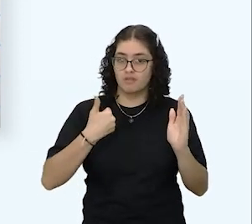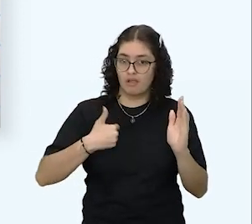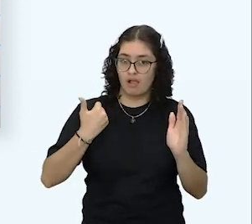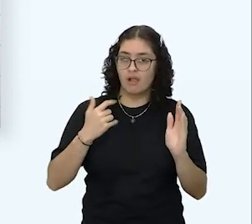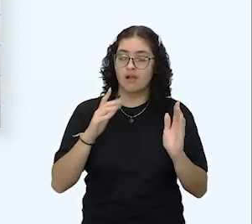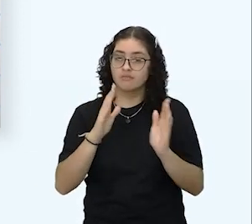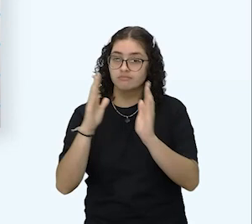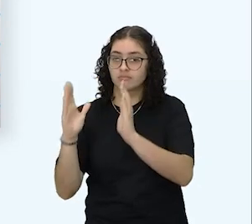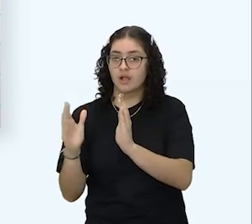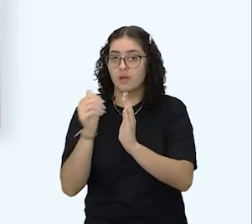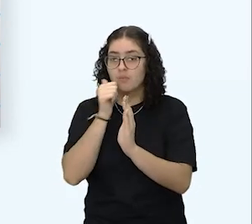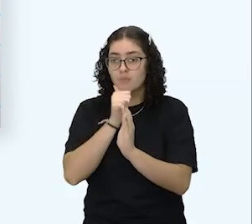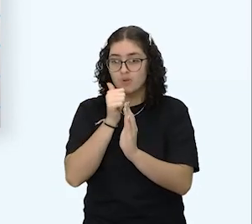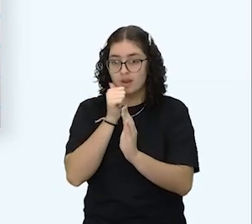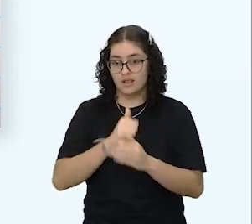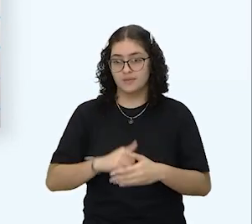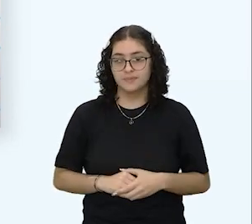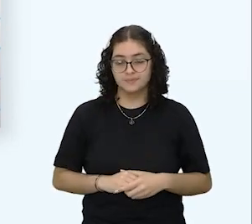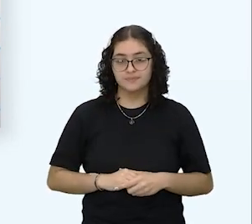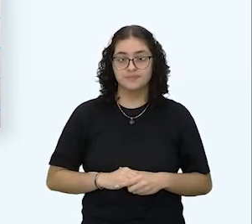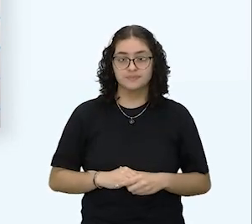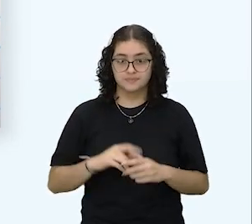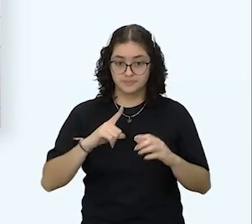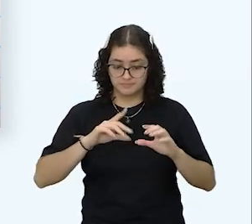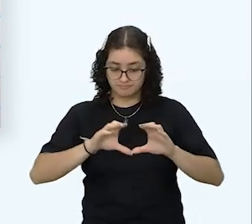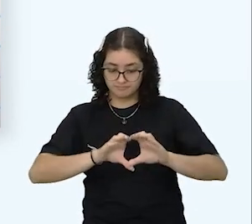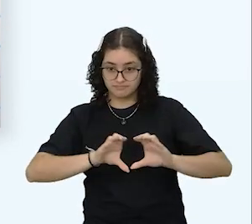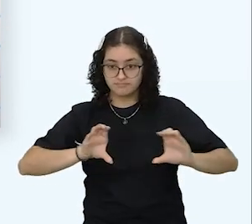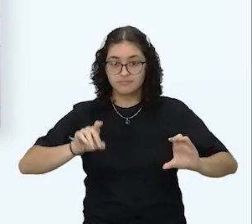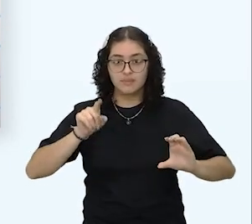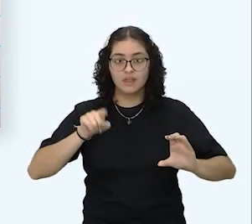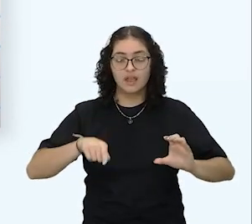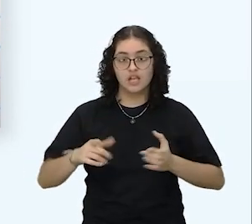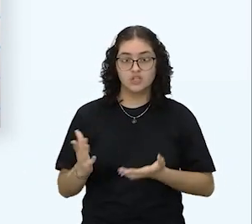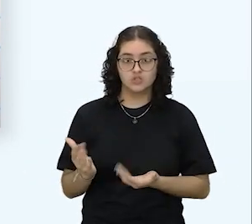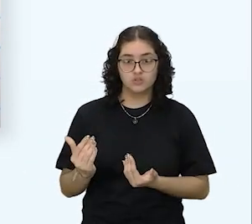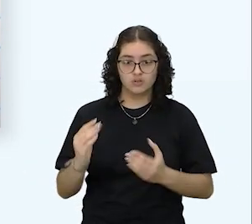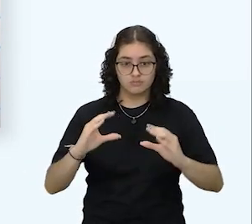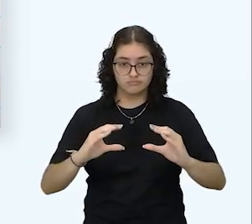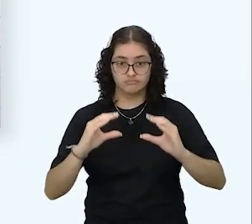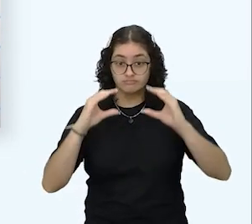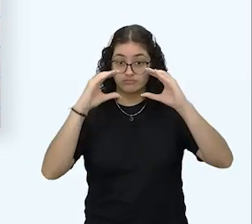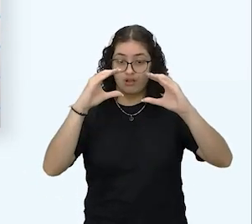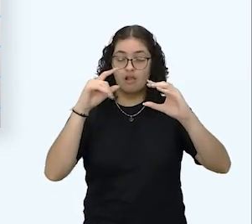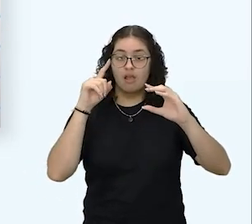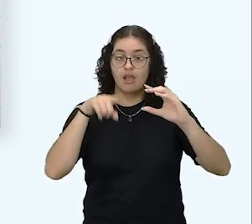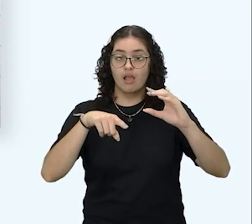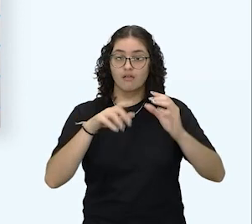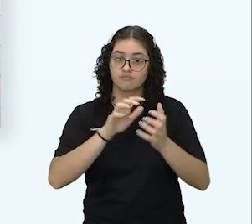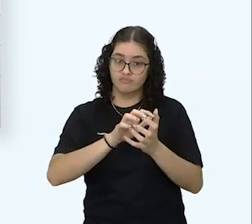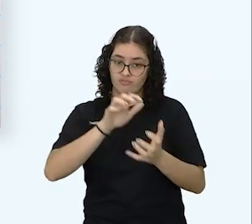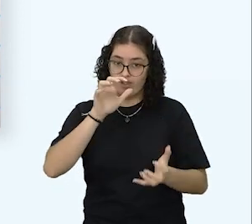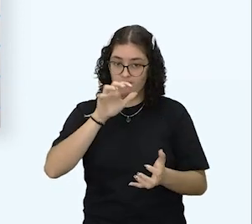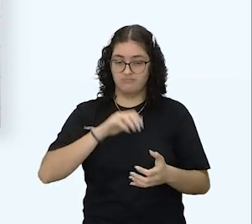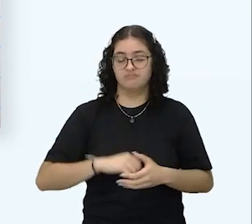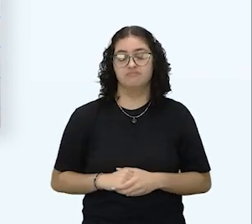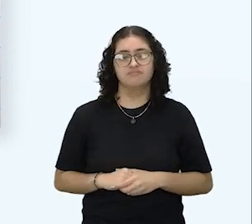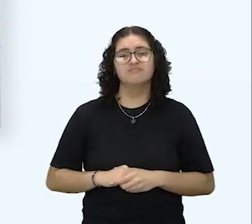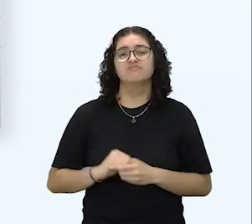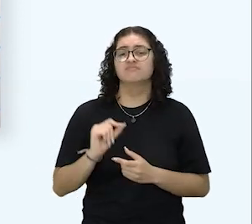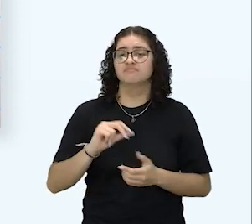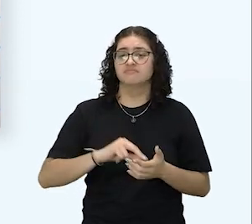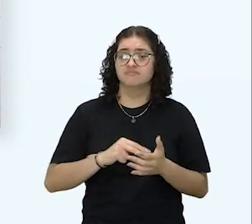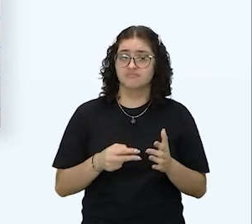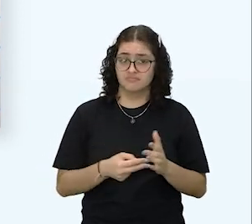do outro a de mulheres. A parte inferior se refere aos mais jovens e a superior aos mais velhos. Ou seja, pela